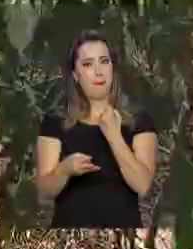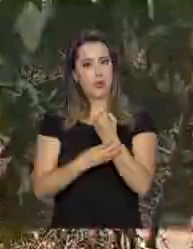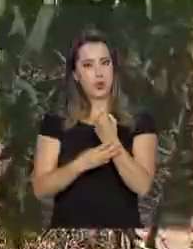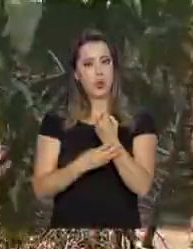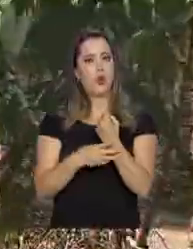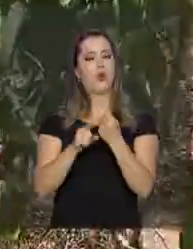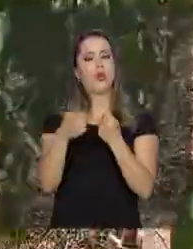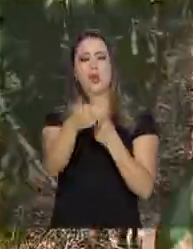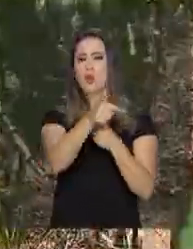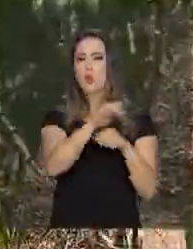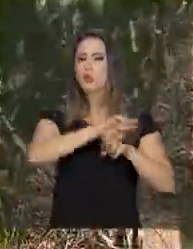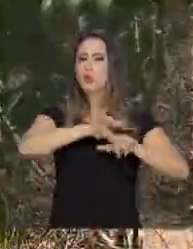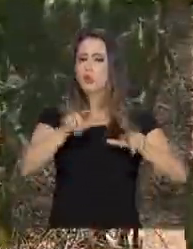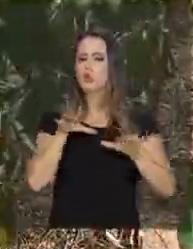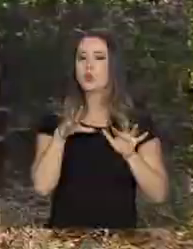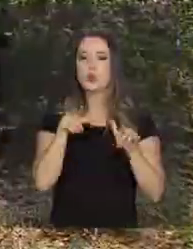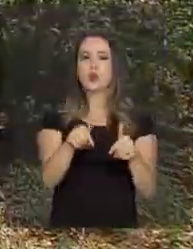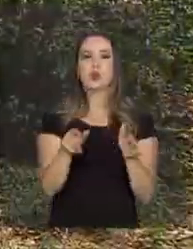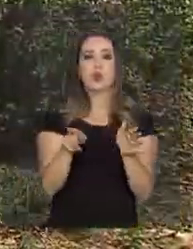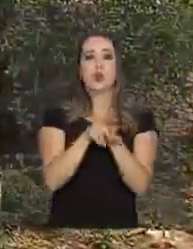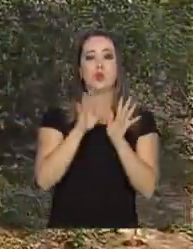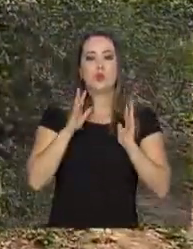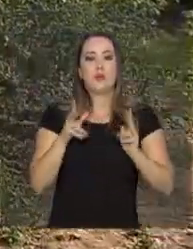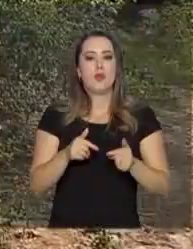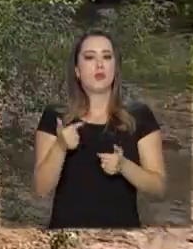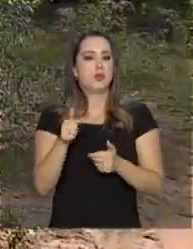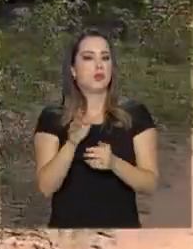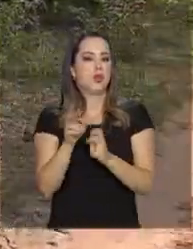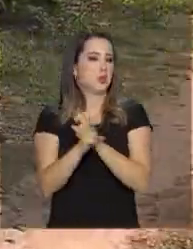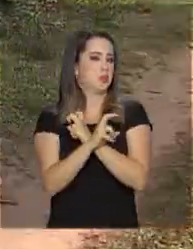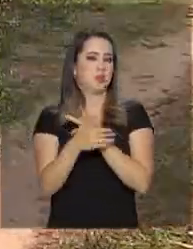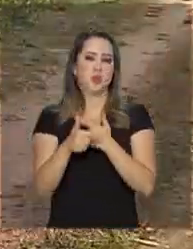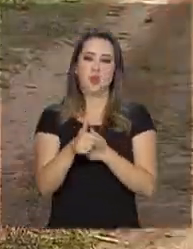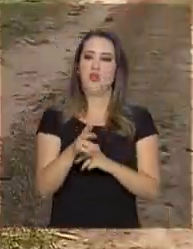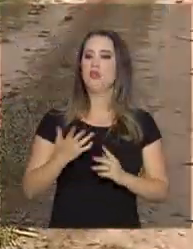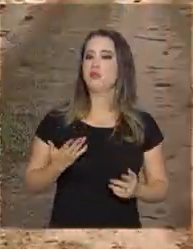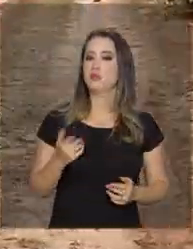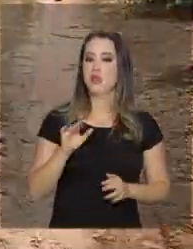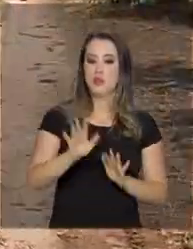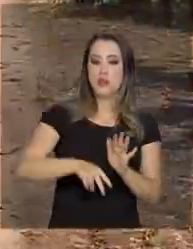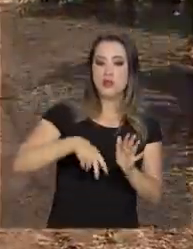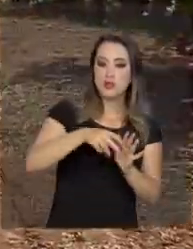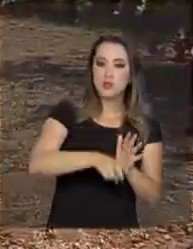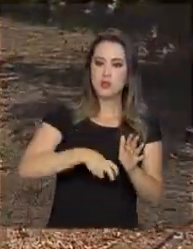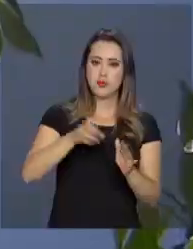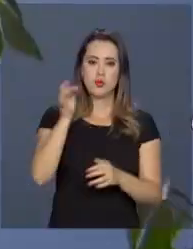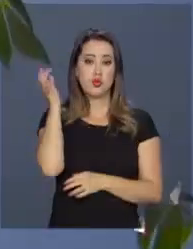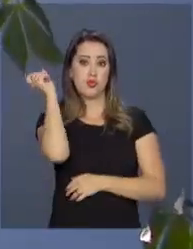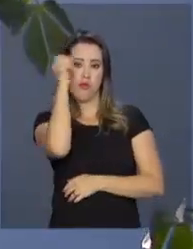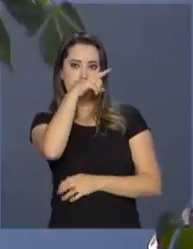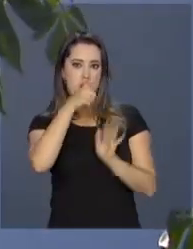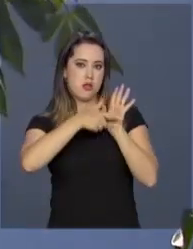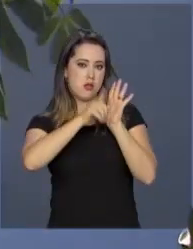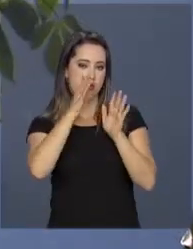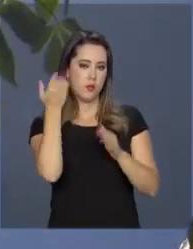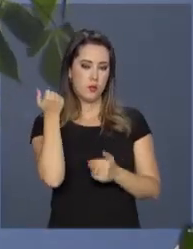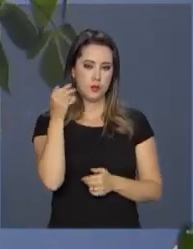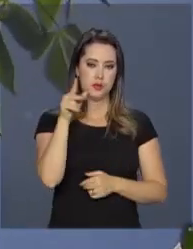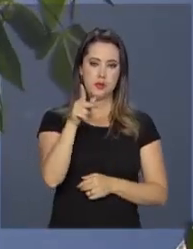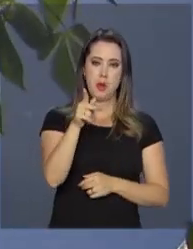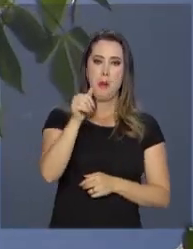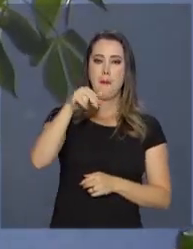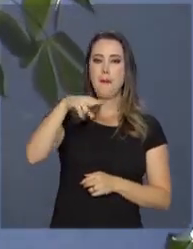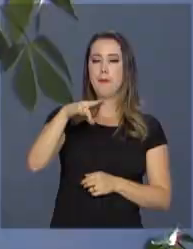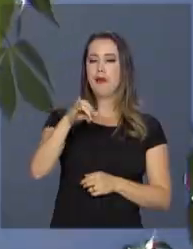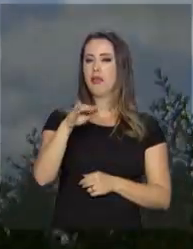todo. Tudo orgânico. Mas tirar alguma coisa da terra aqui nem sempre foi fácil. A região de Parnaíba, no